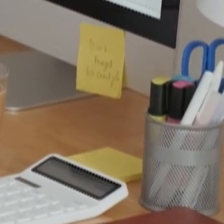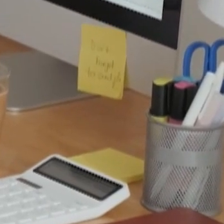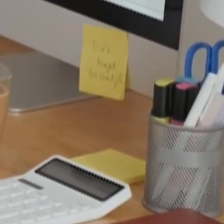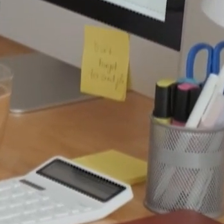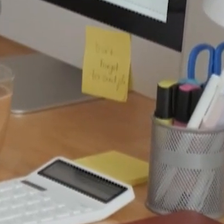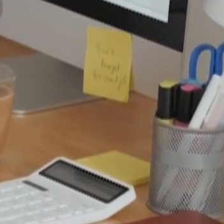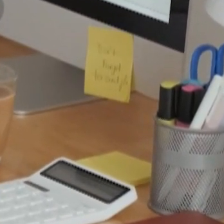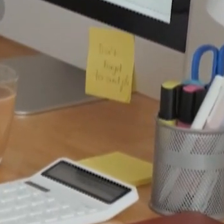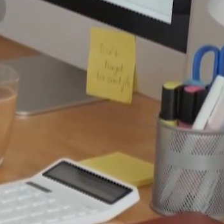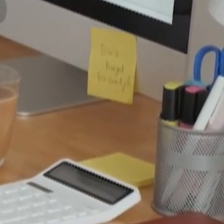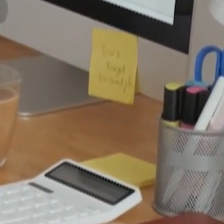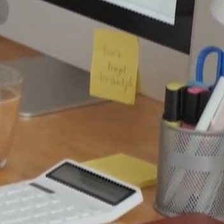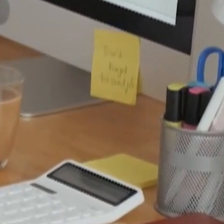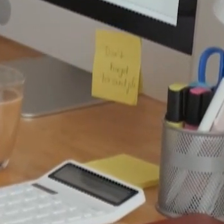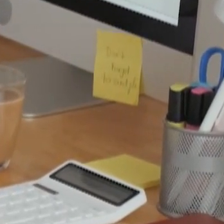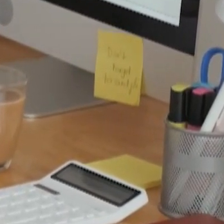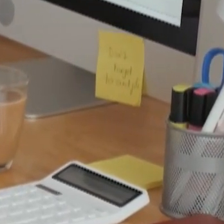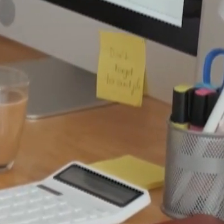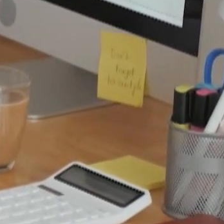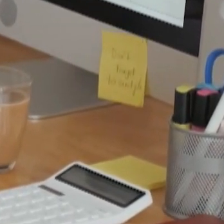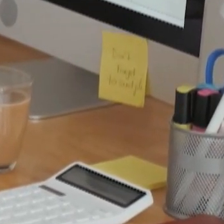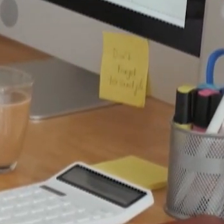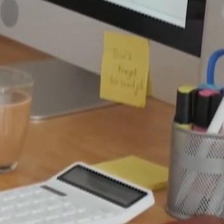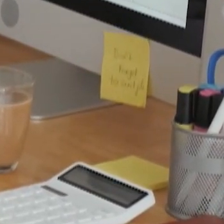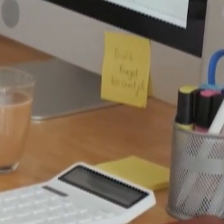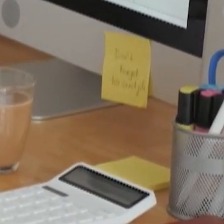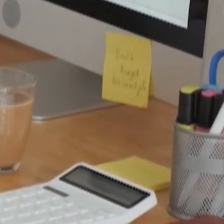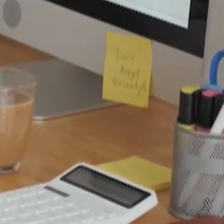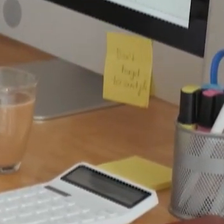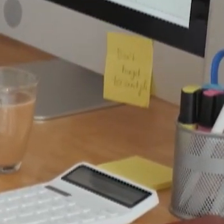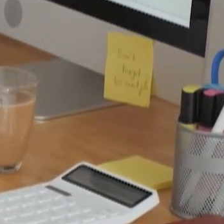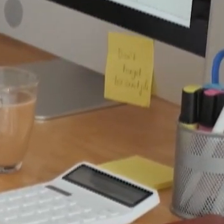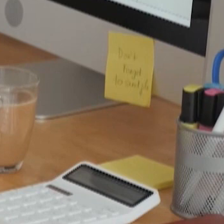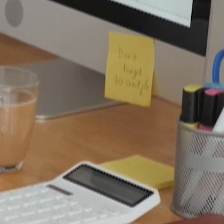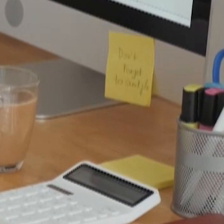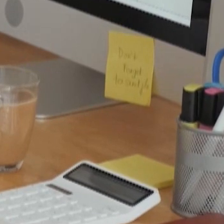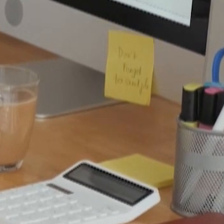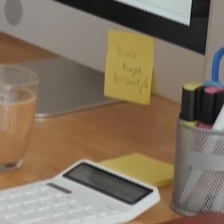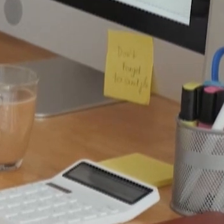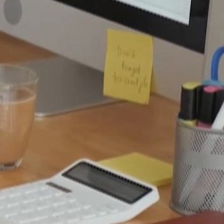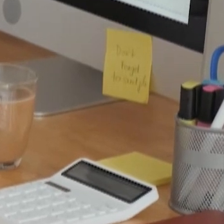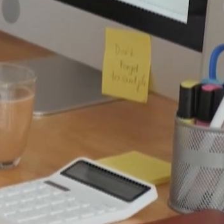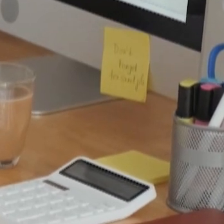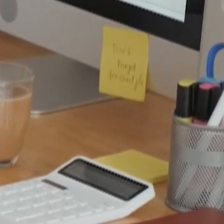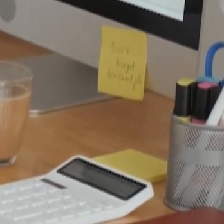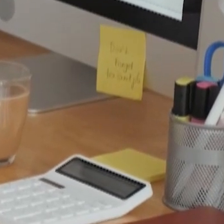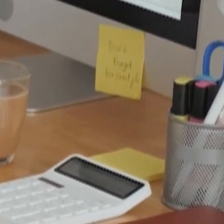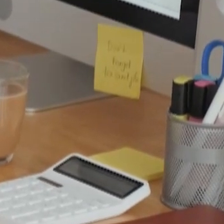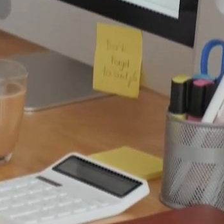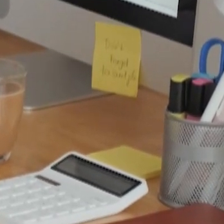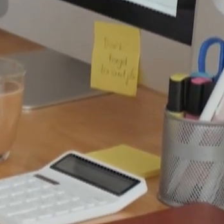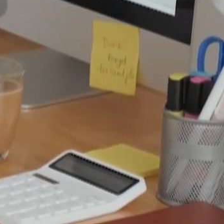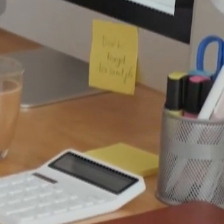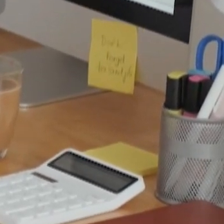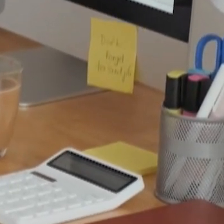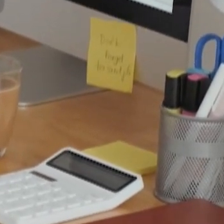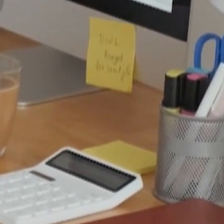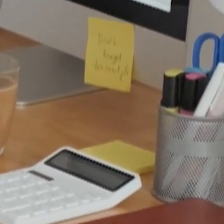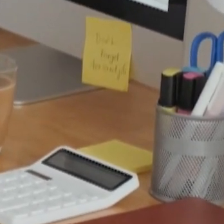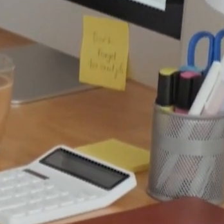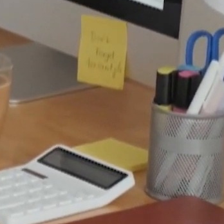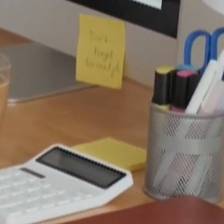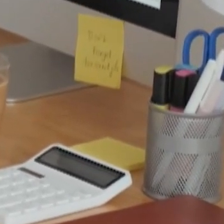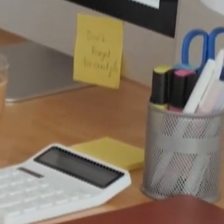são assim, mais fáceis, eles são mais simples, eles